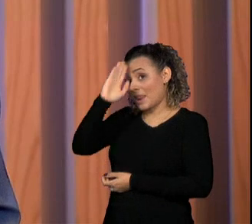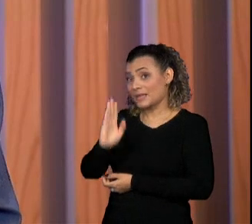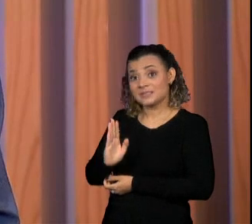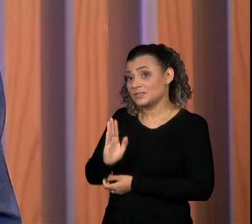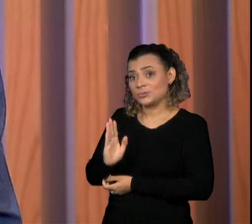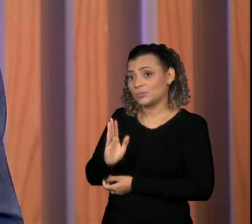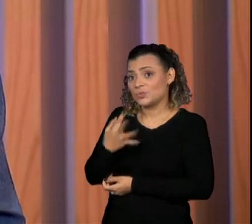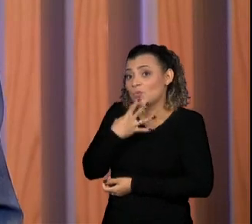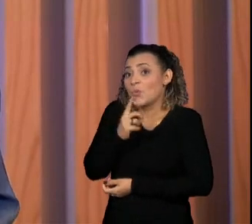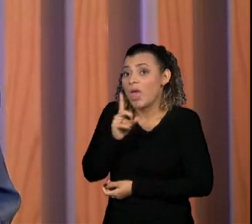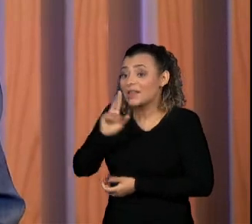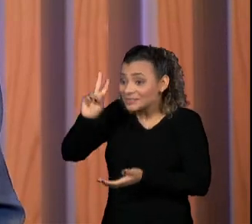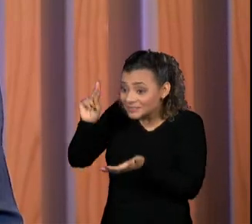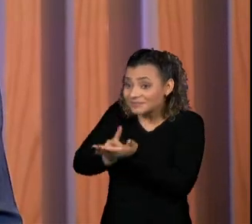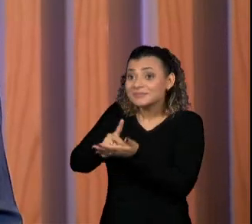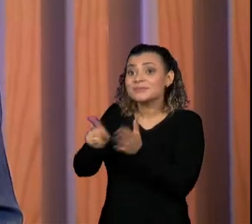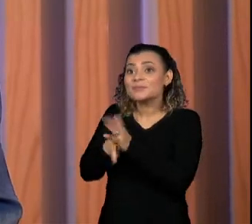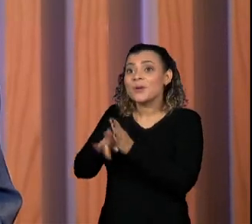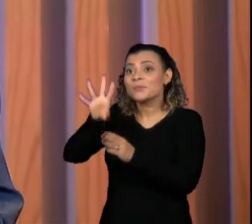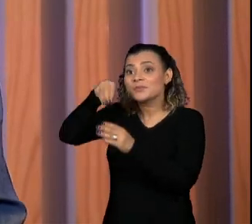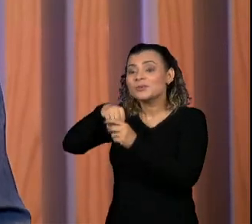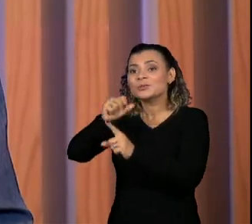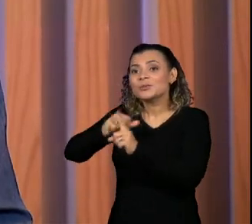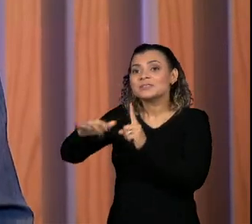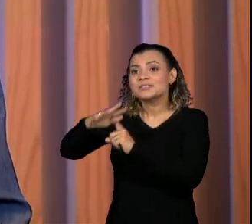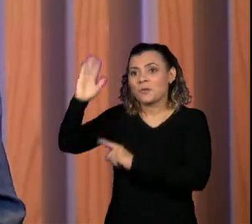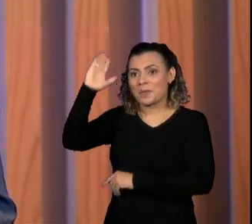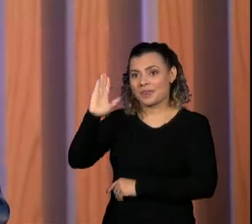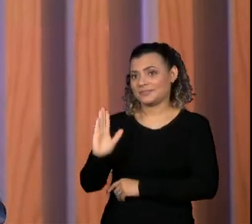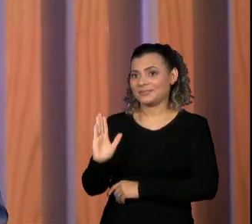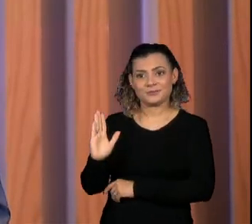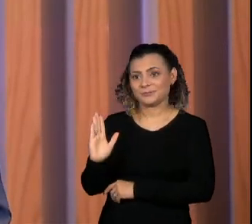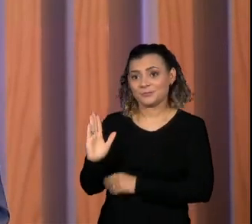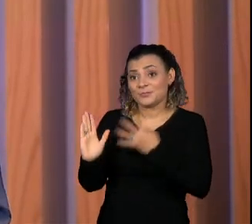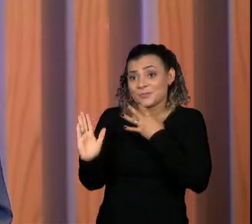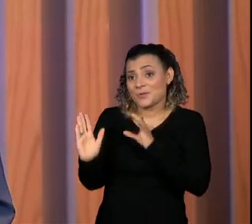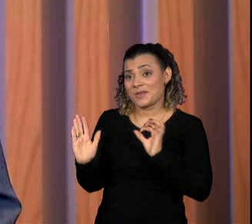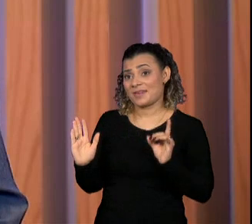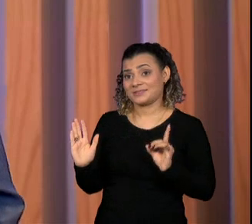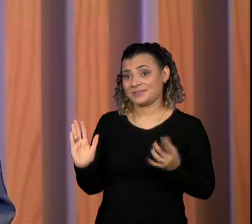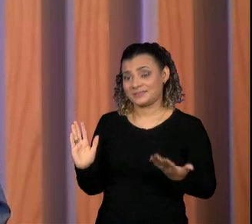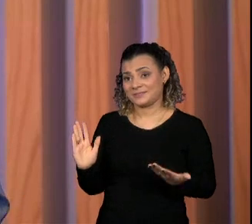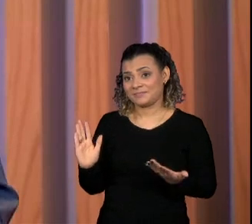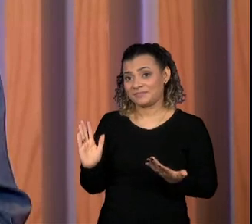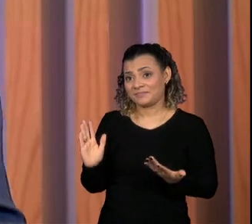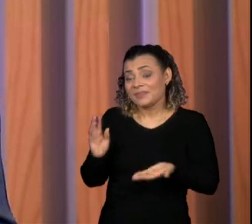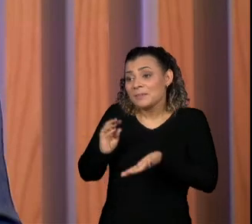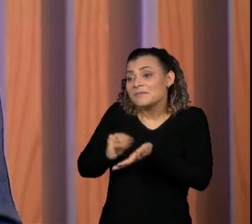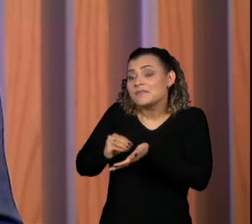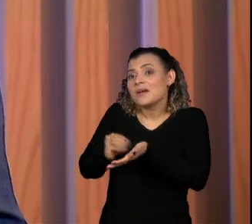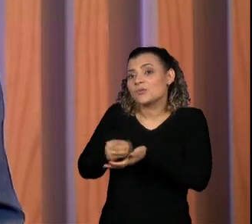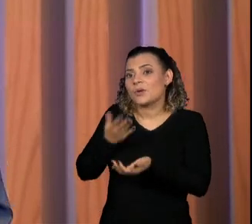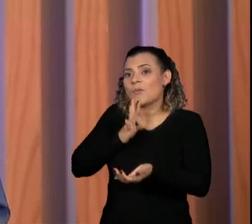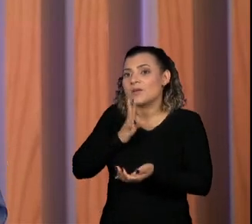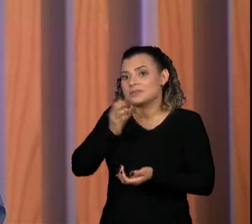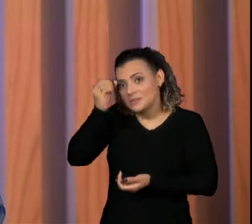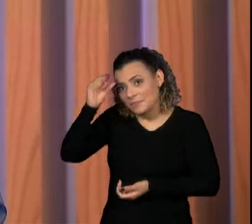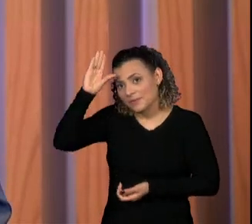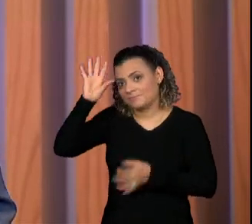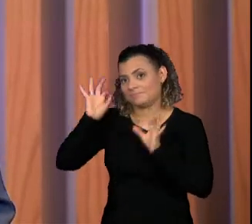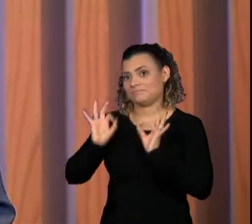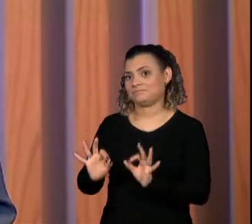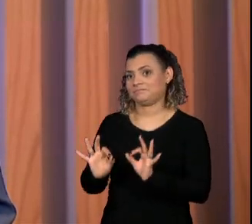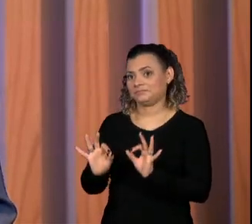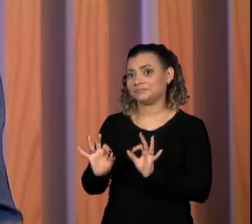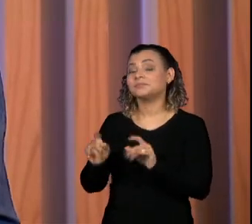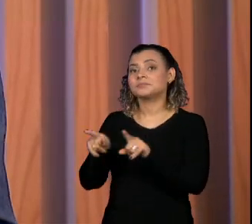próprio Brasil, sobre a própria história social, formação da nossa população, é pouco conhecida pelo próprio Brasil. E, evidentemente, quando a